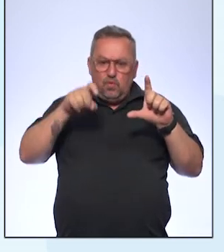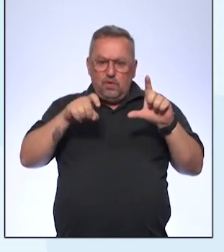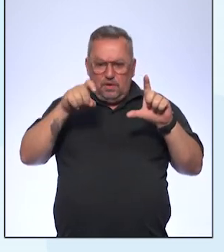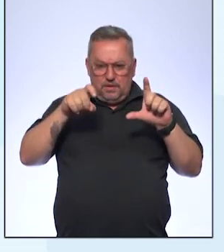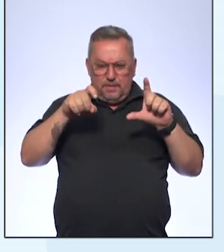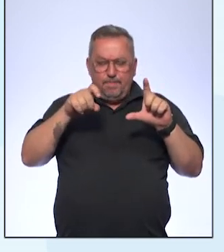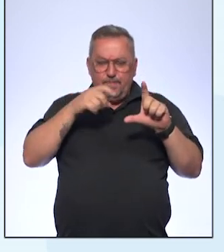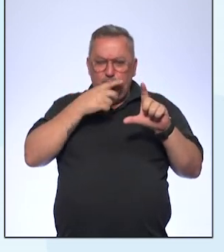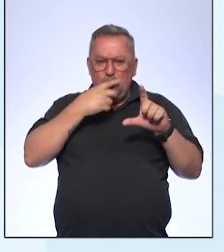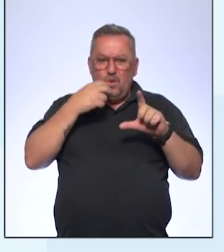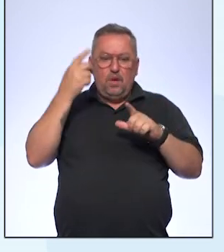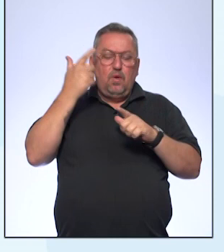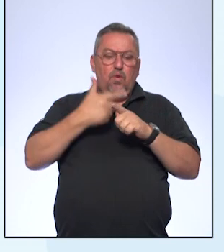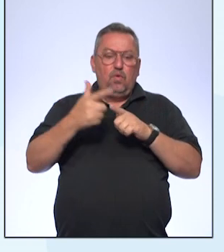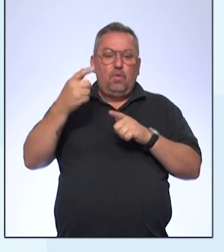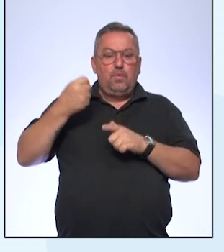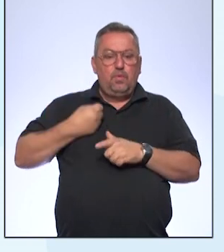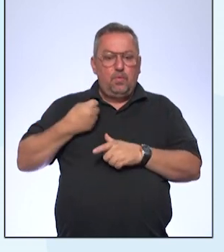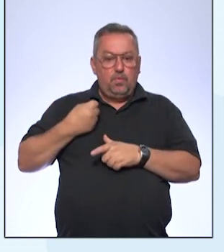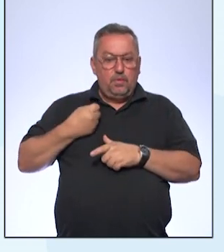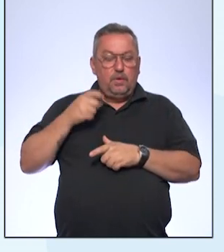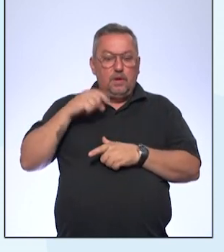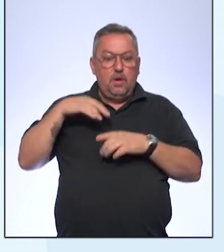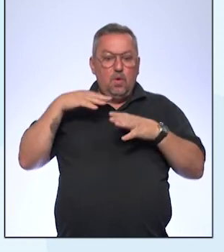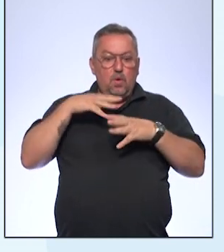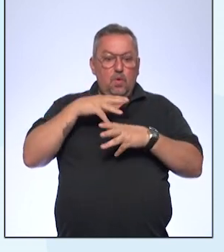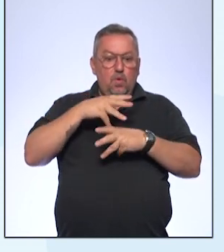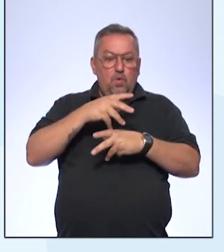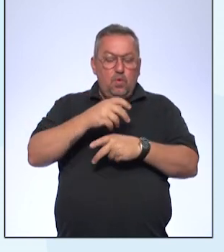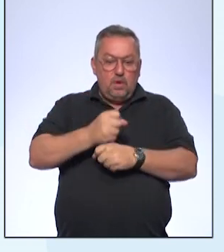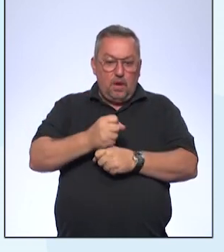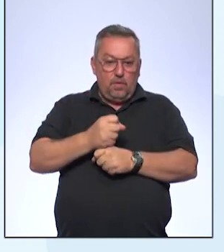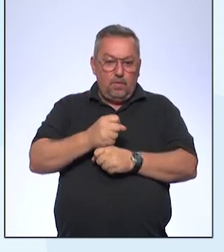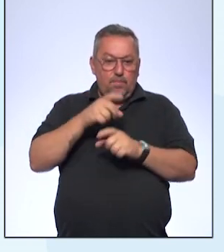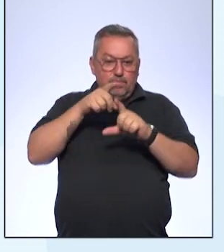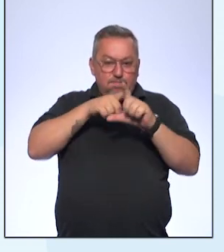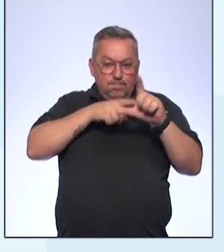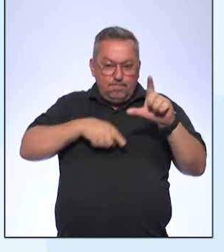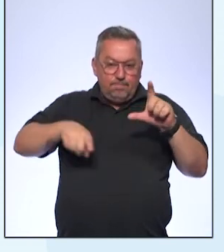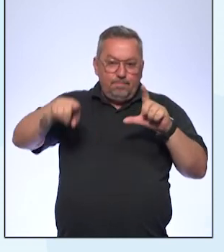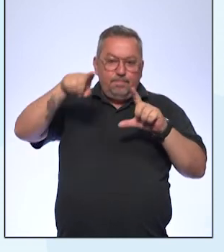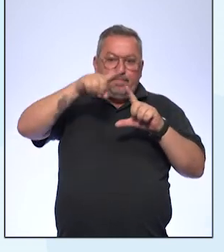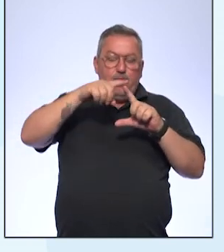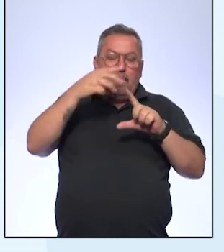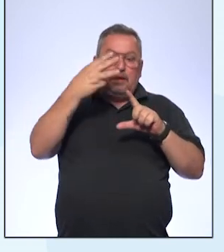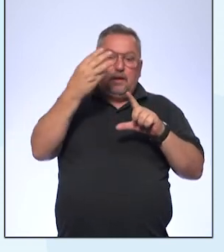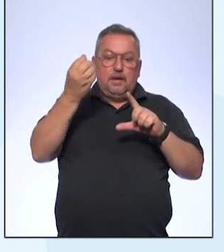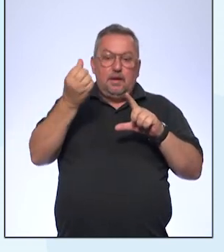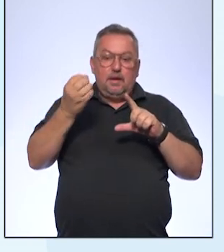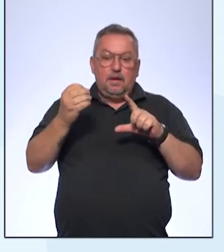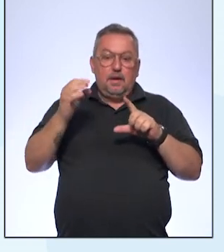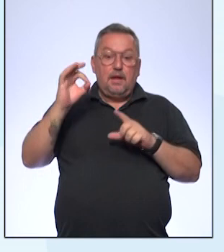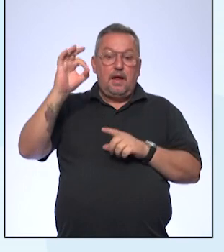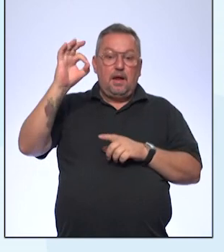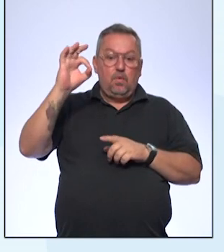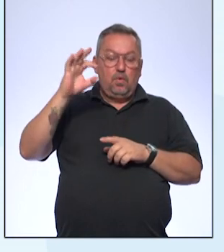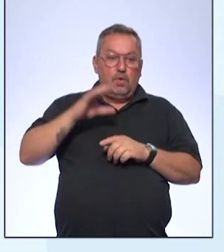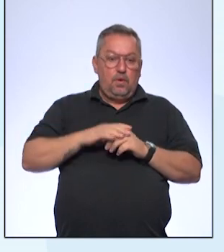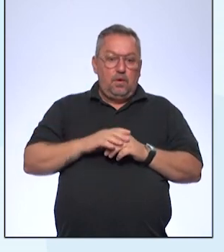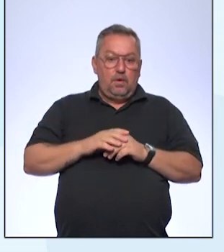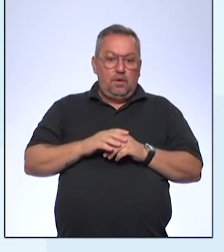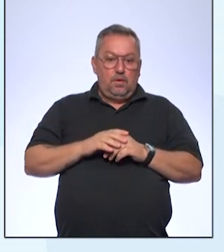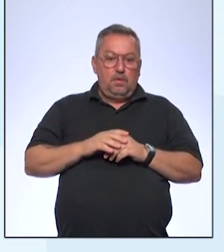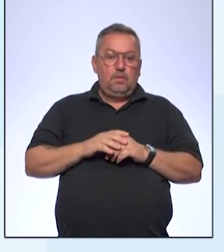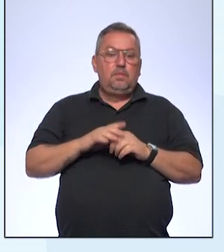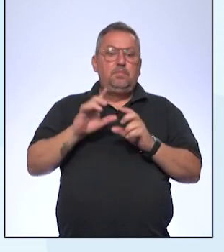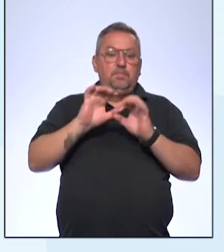representar sobre o número que é o total da circunferência, 360. O que que eu fiz? Lembra? Multiplica